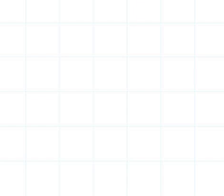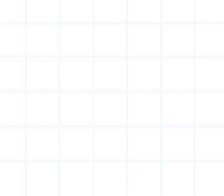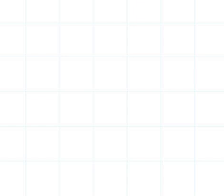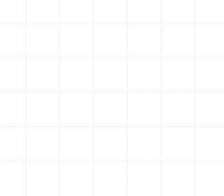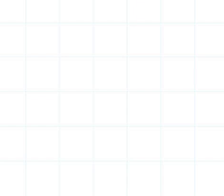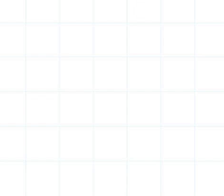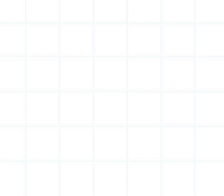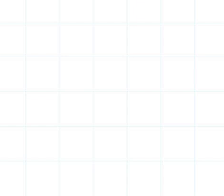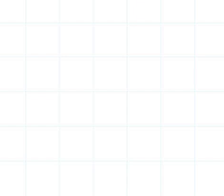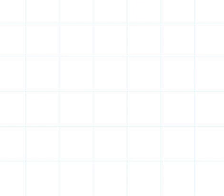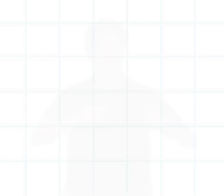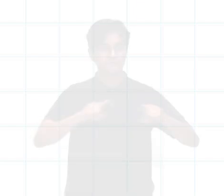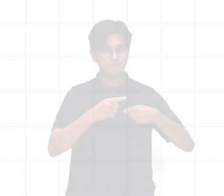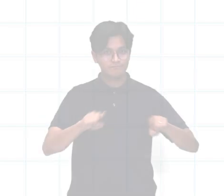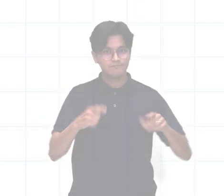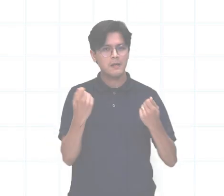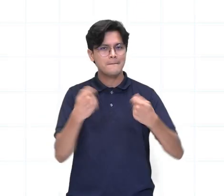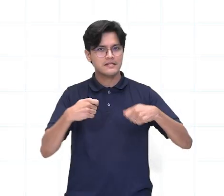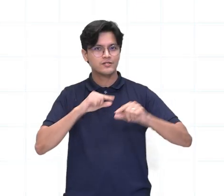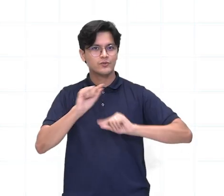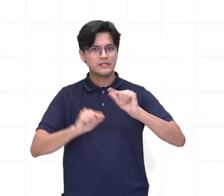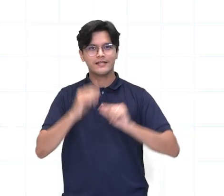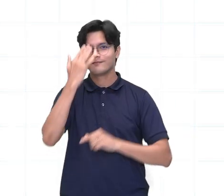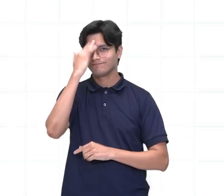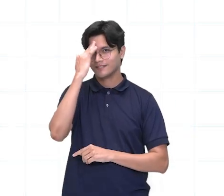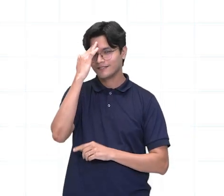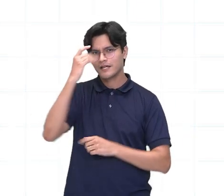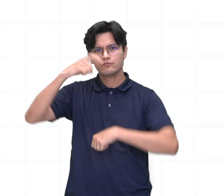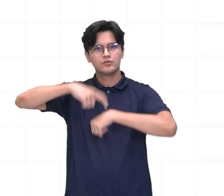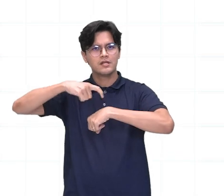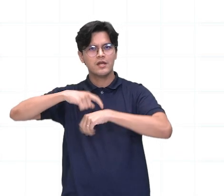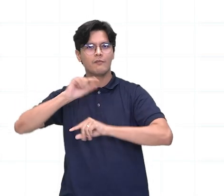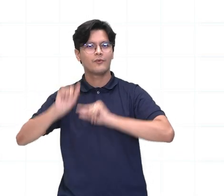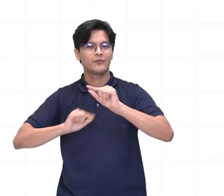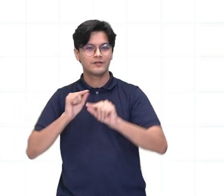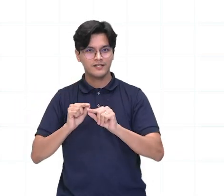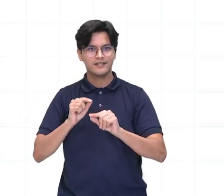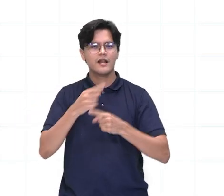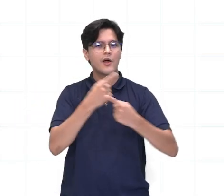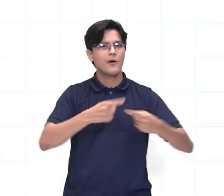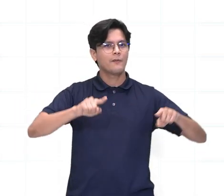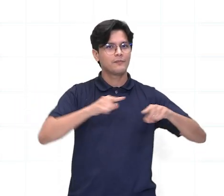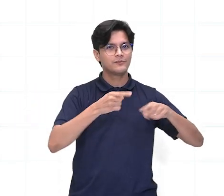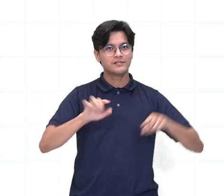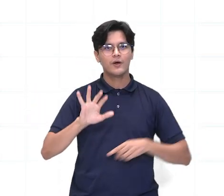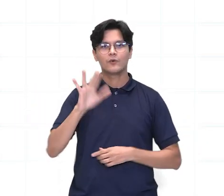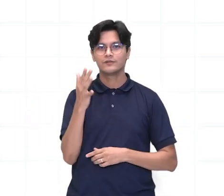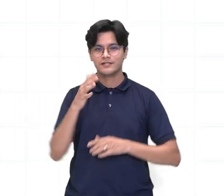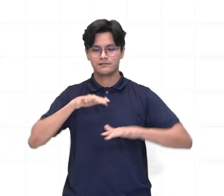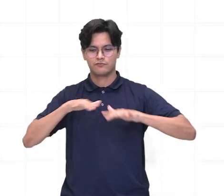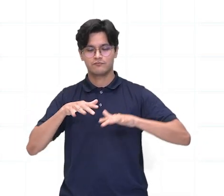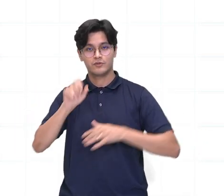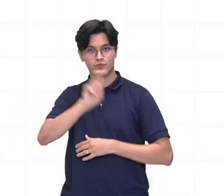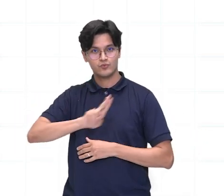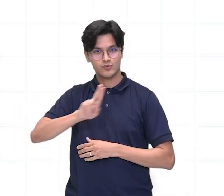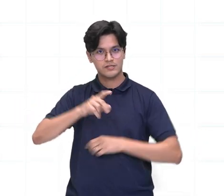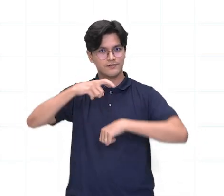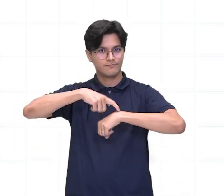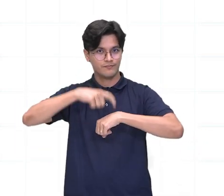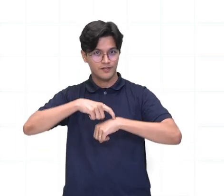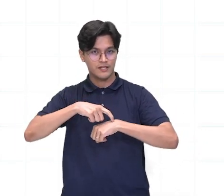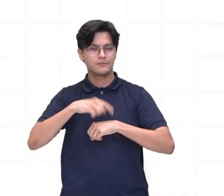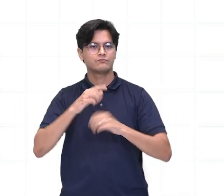do tempo. A música só existe quando em movimento pelo tempo. E essa